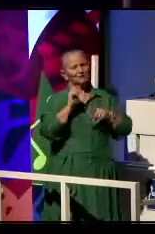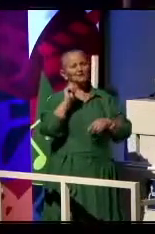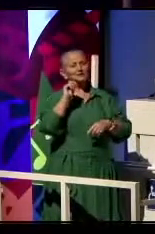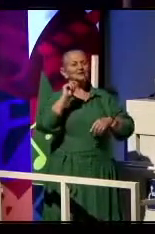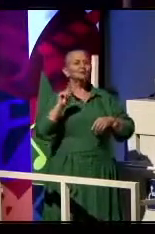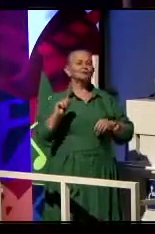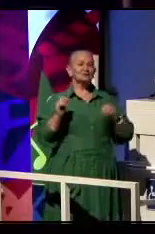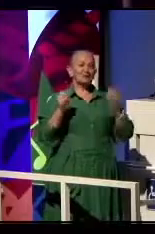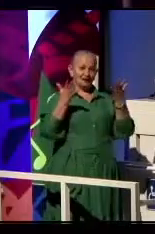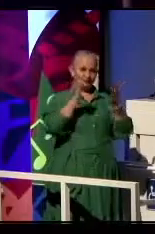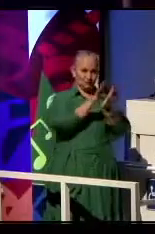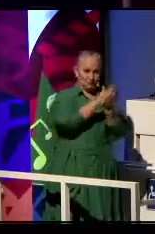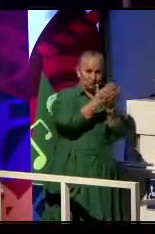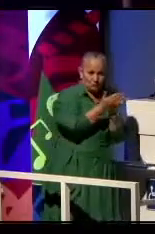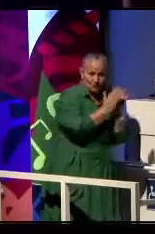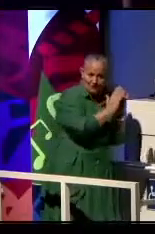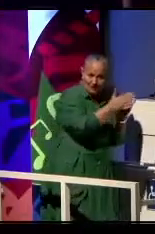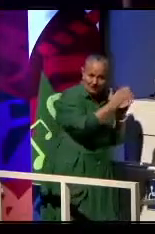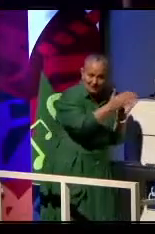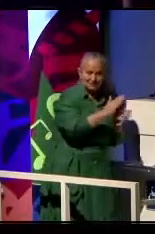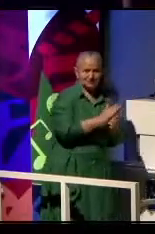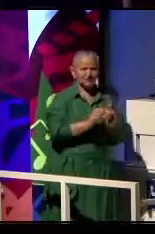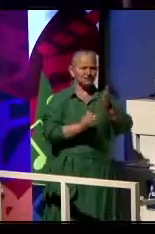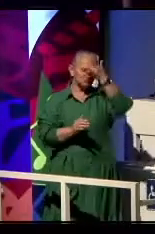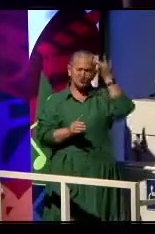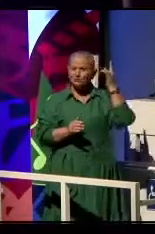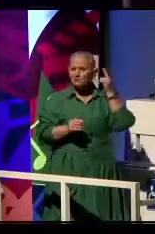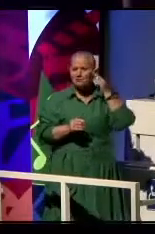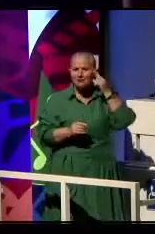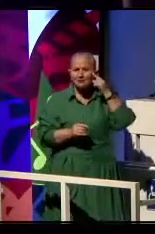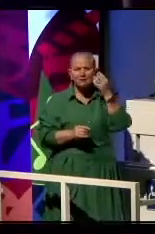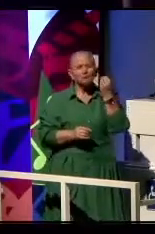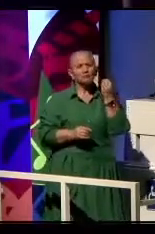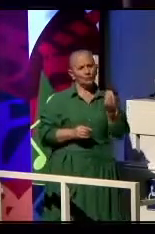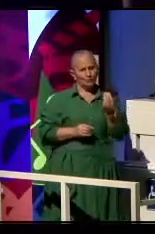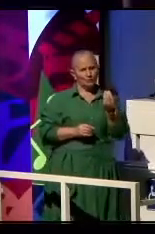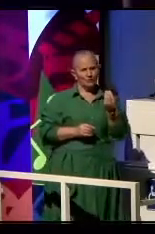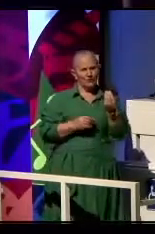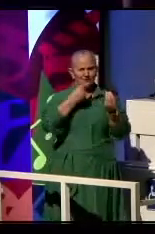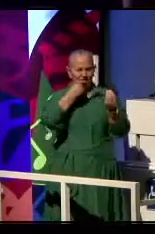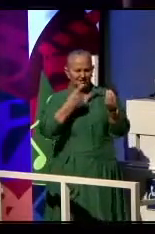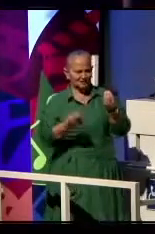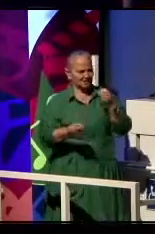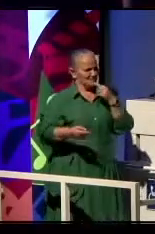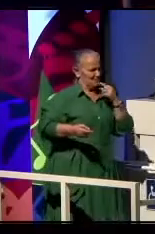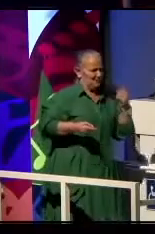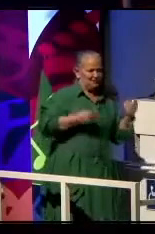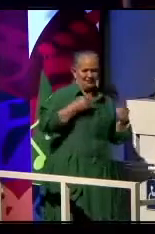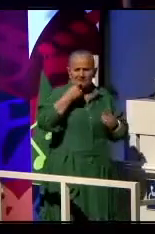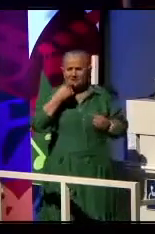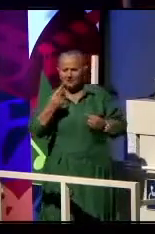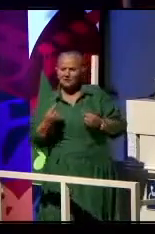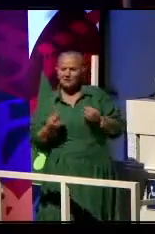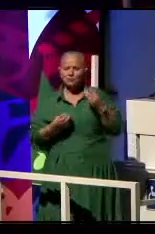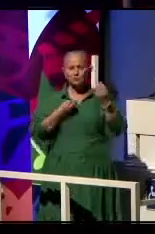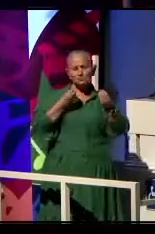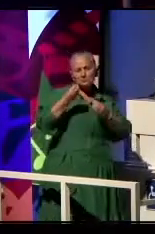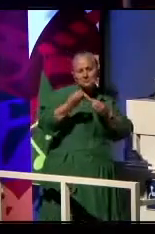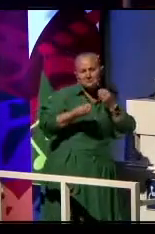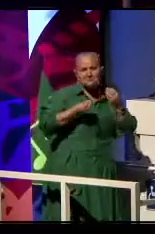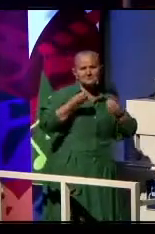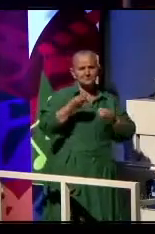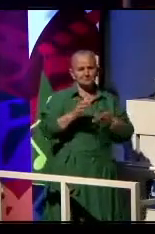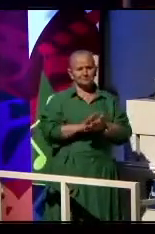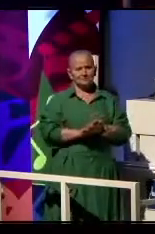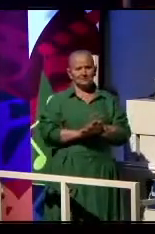da Esquina, que as pessoas não entenderam muito bem, inclusive a crítica. os fãs é que fizeram aquele trabalho de